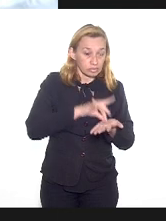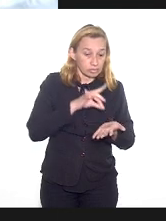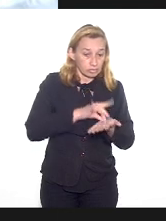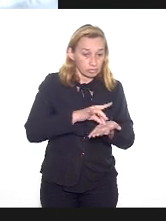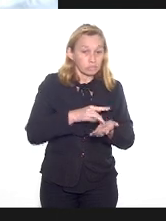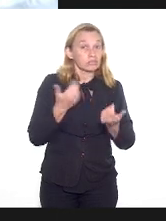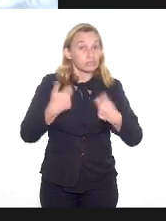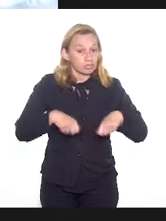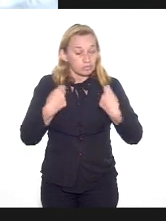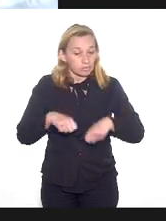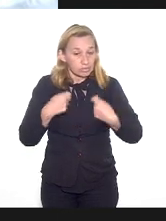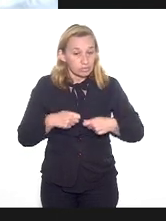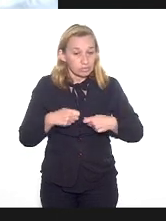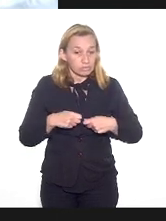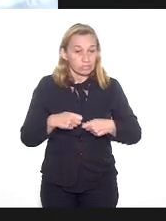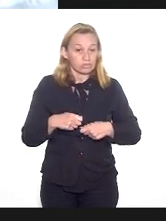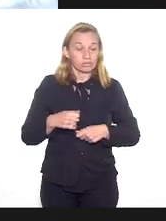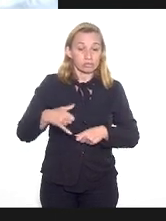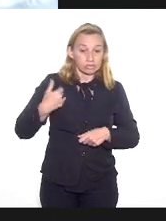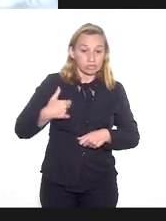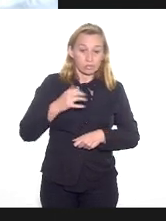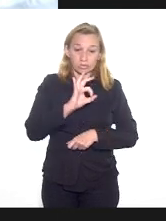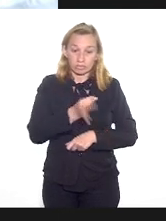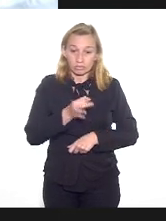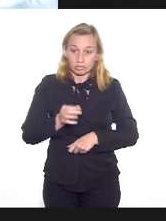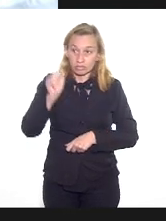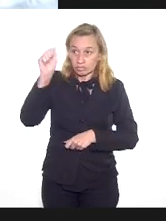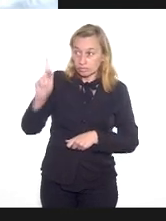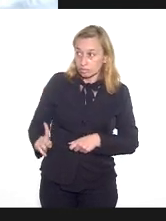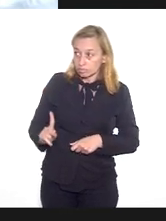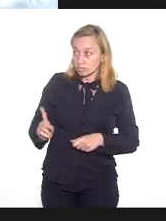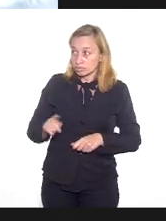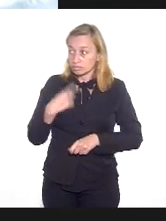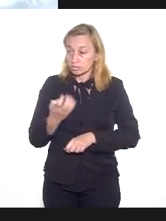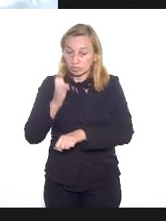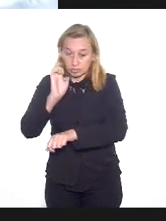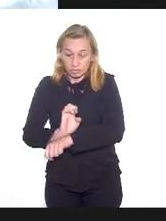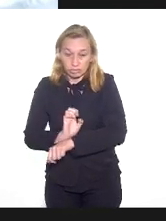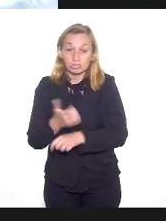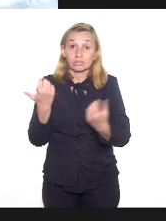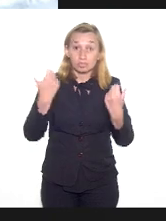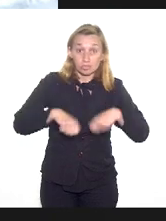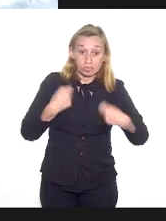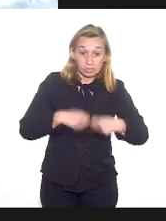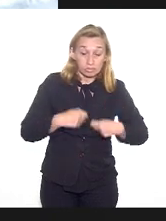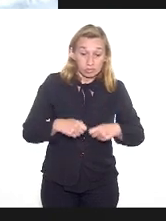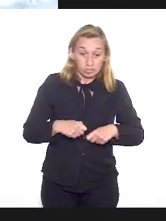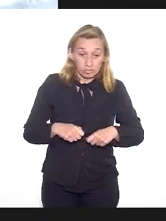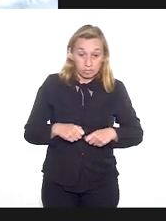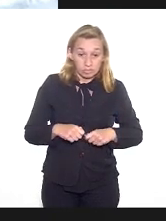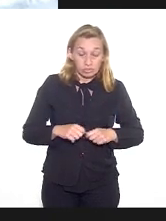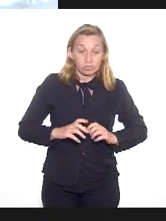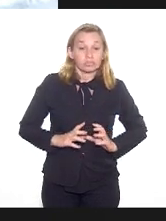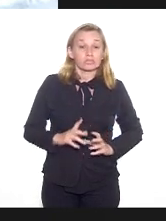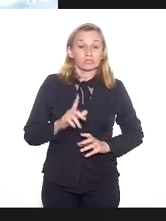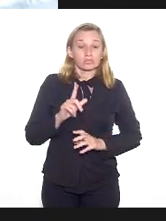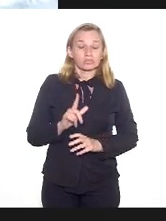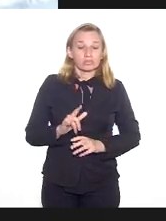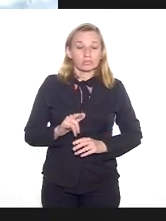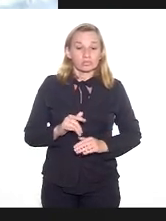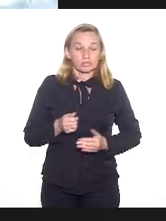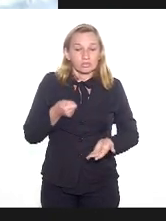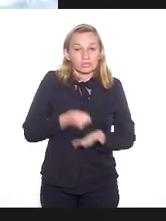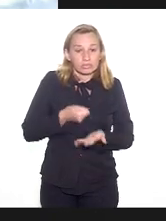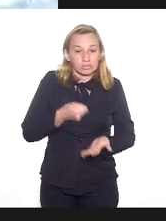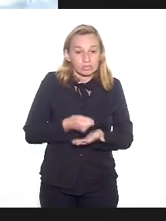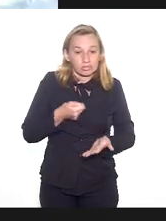gente precisa de uma idade mínima para aposentadoria aqui no nosso estado, a gente precisa de uma alíquota progressiva para cobrar